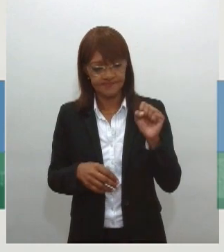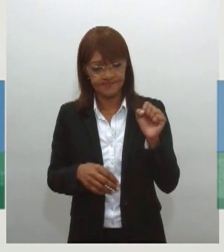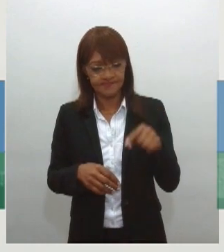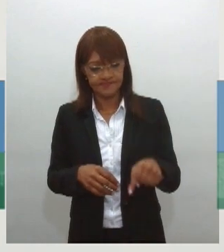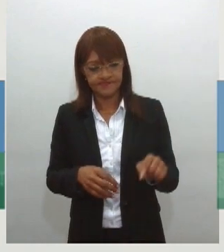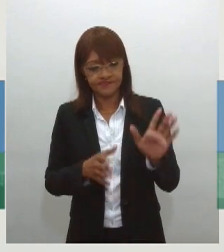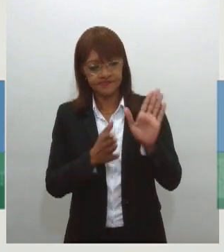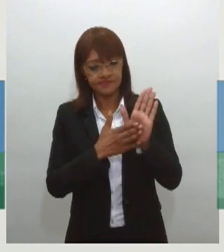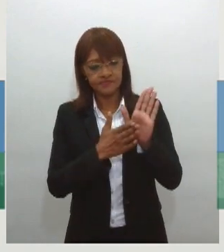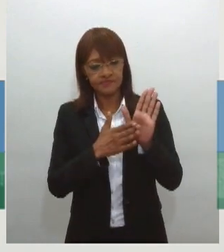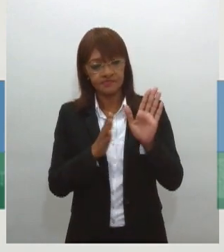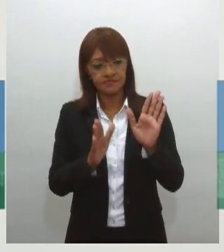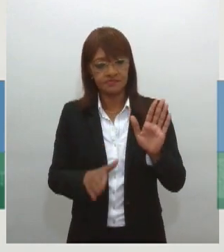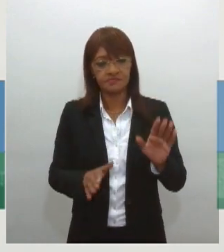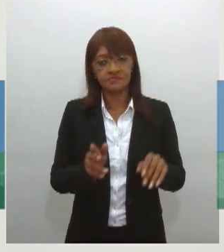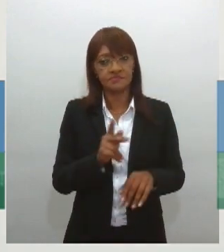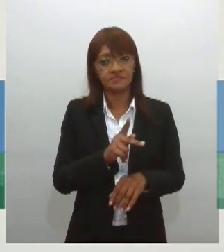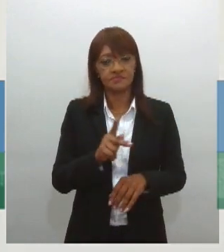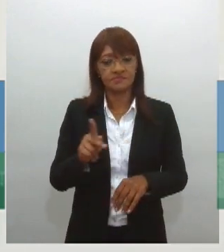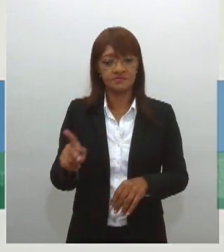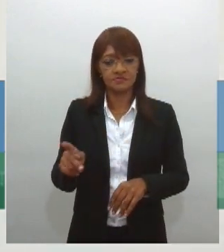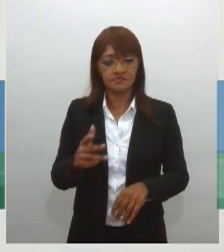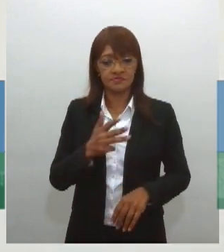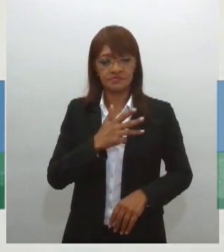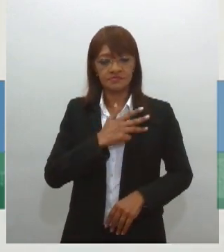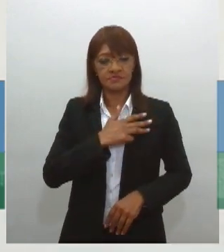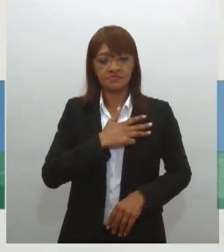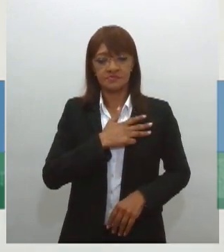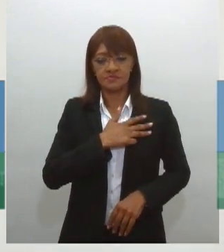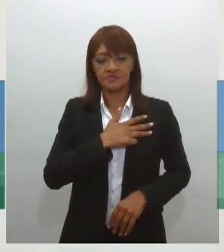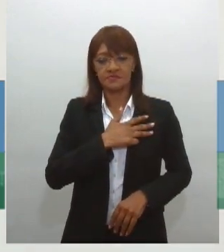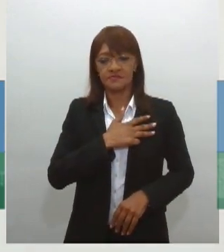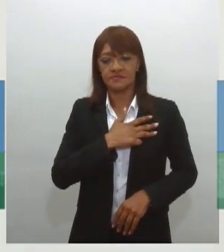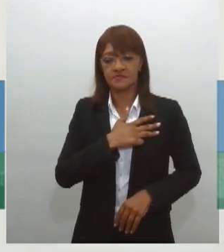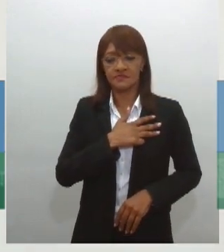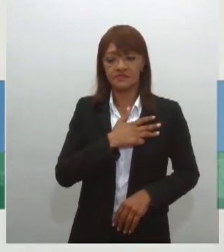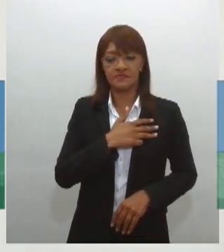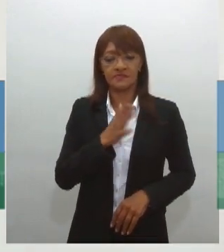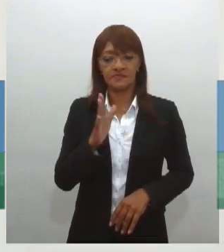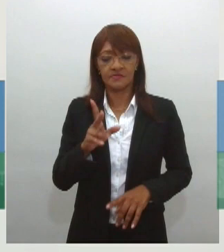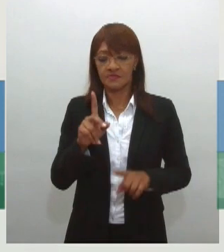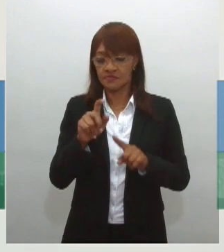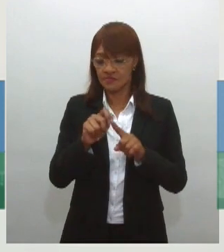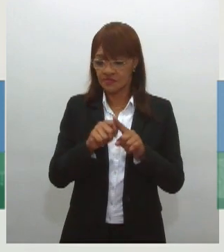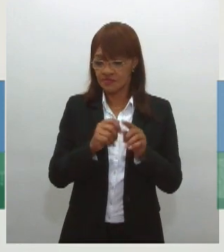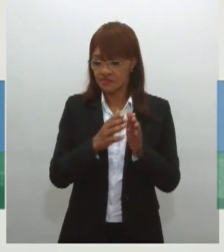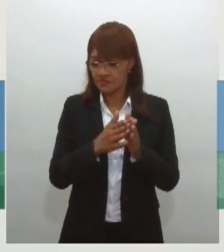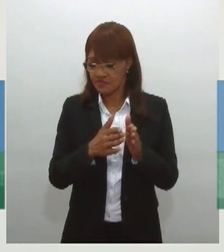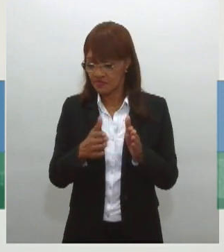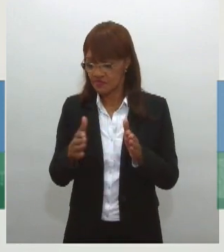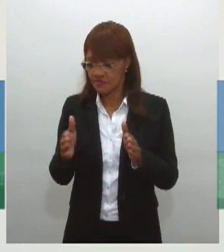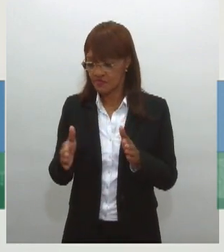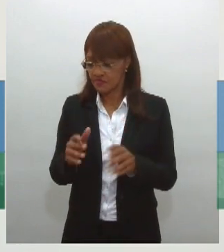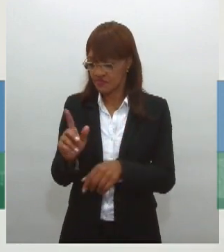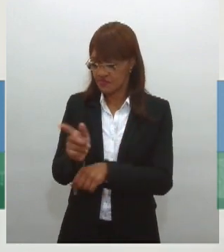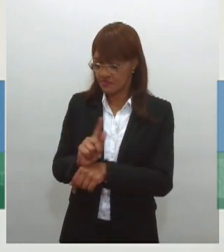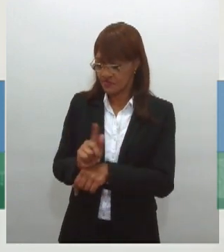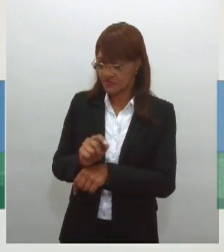presidente Lula, né, que vem se implementando desde o primeiro mês aí da sua gestão. Em